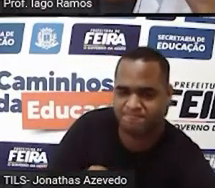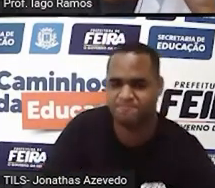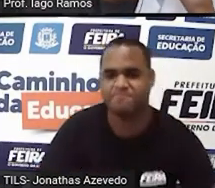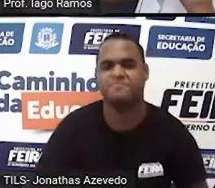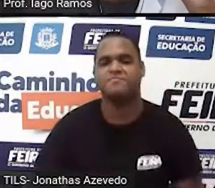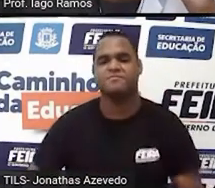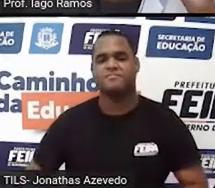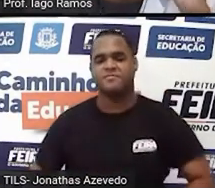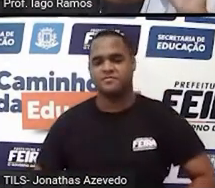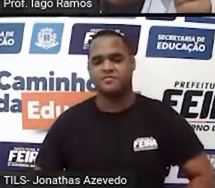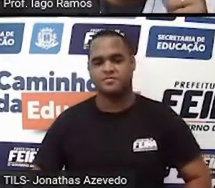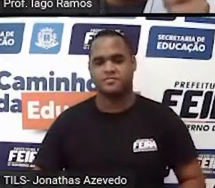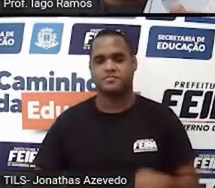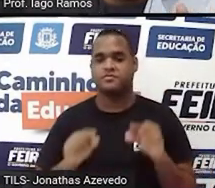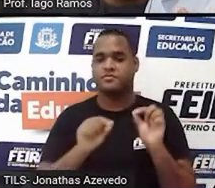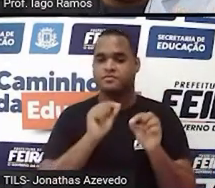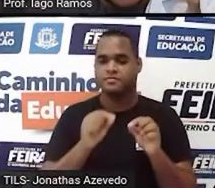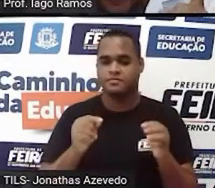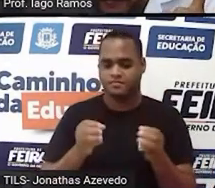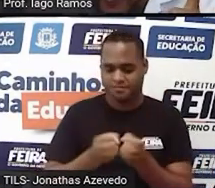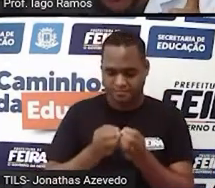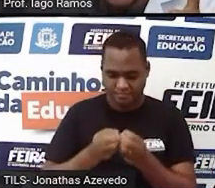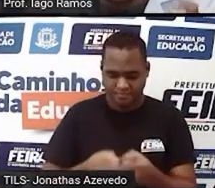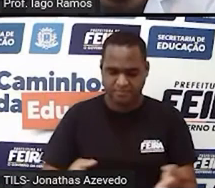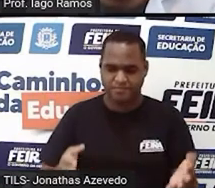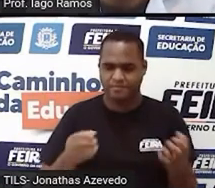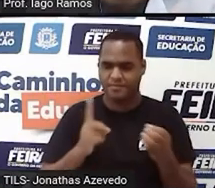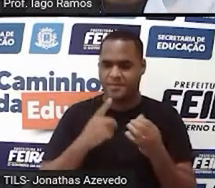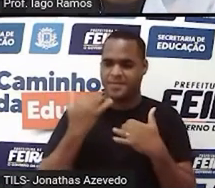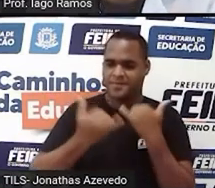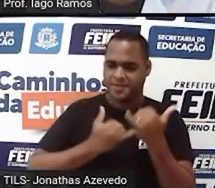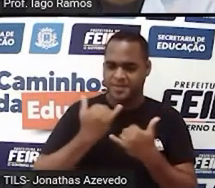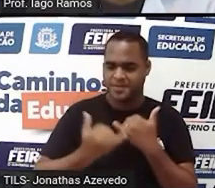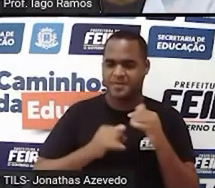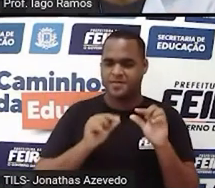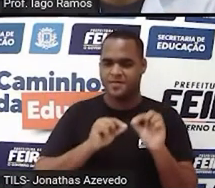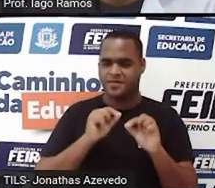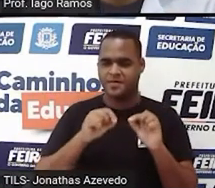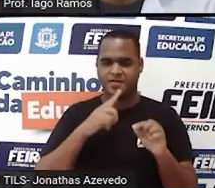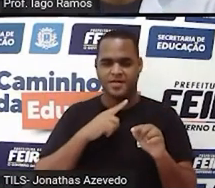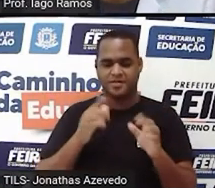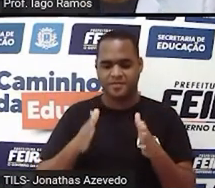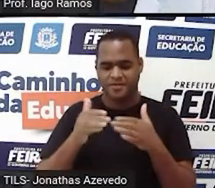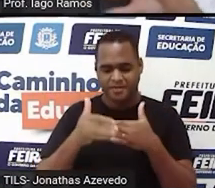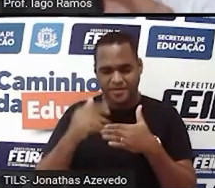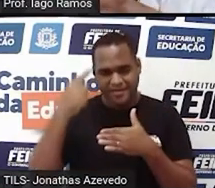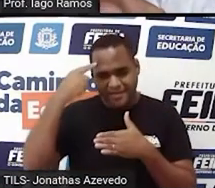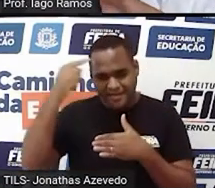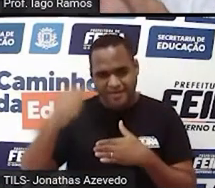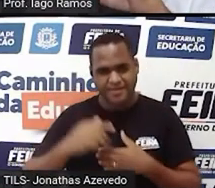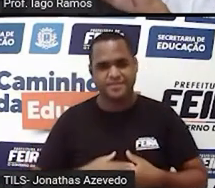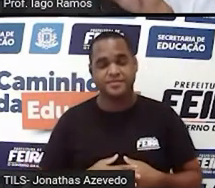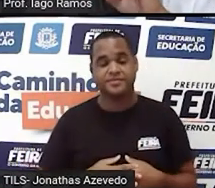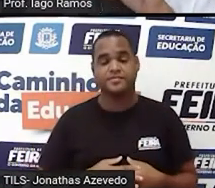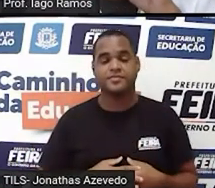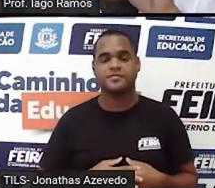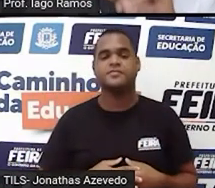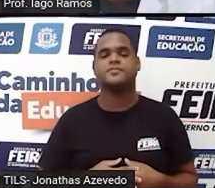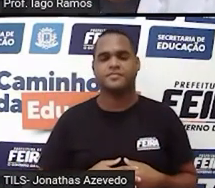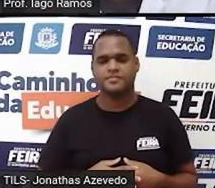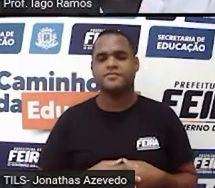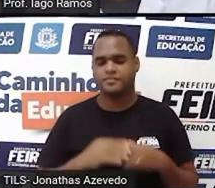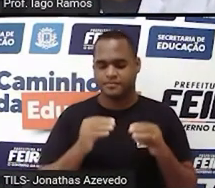aquele Dadinho que a gente usa para jogar jogos de tabuleiros olha só é esse aqui ó esse daí é um